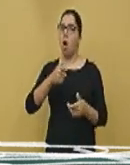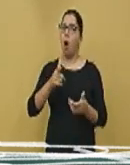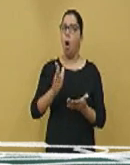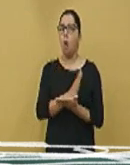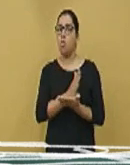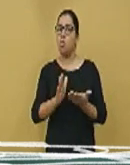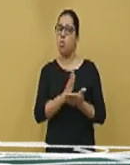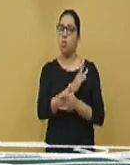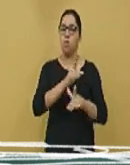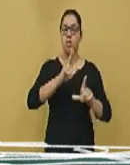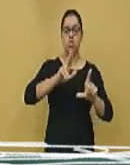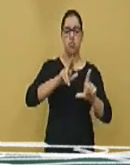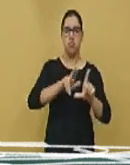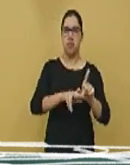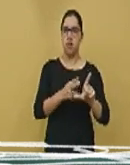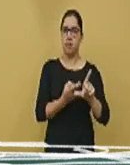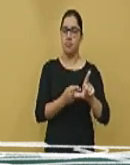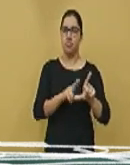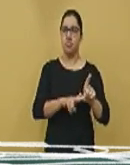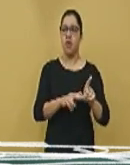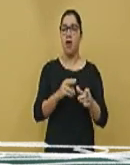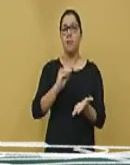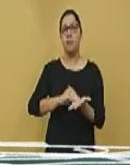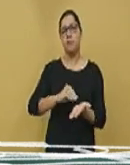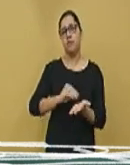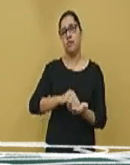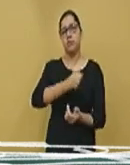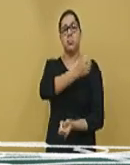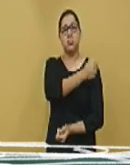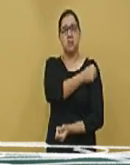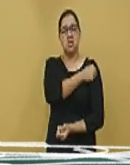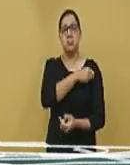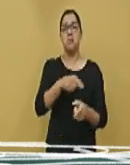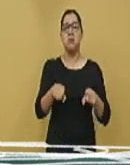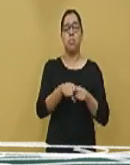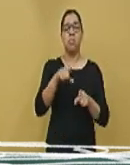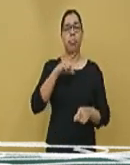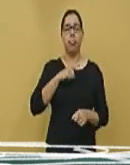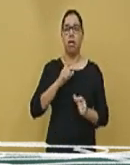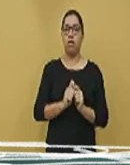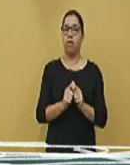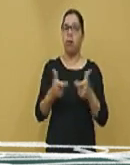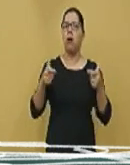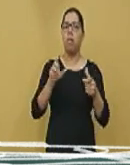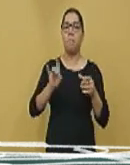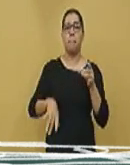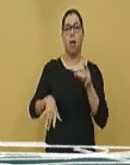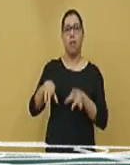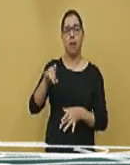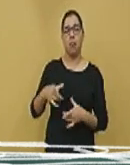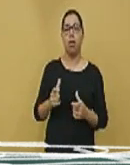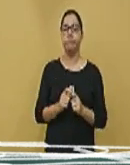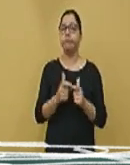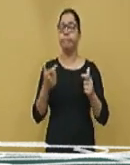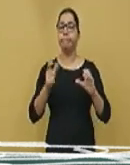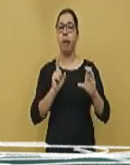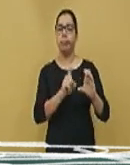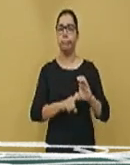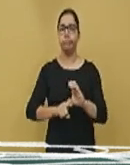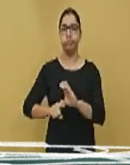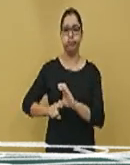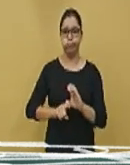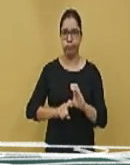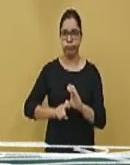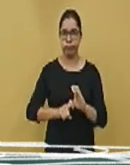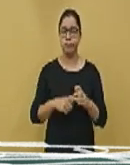como baixa procura, alta evasão, alta retenção e, em algumas situações, a baixa taxa